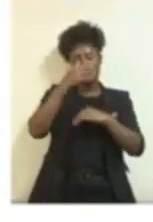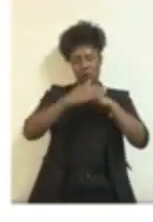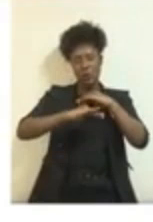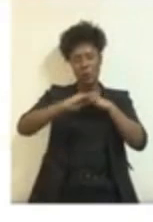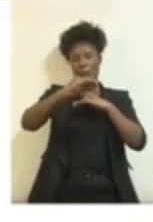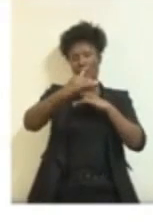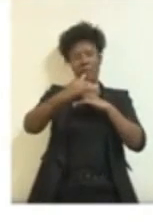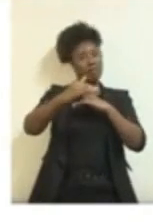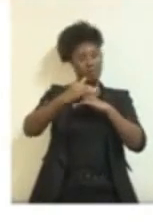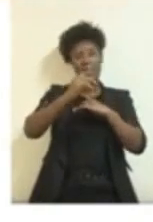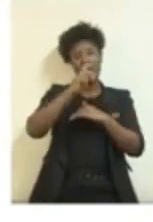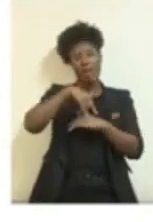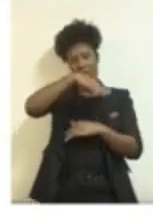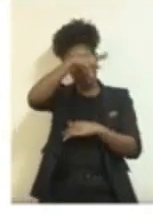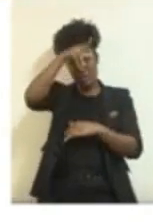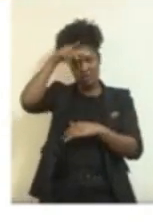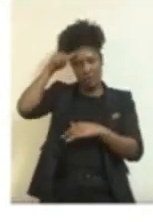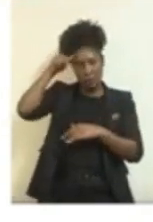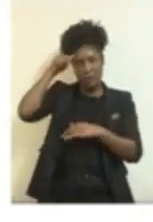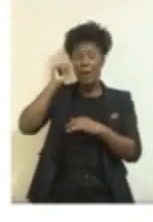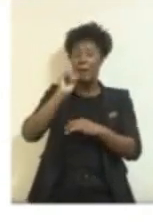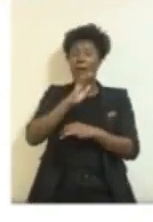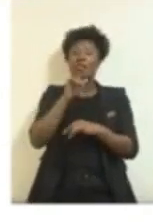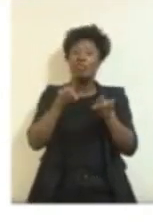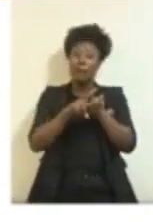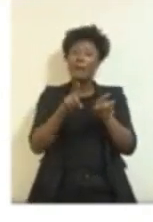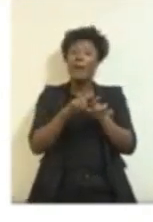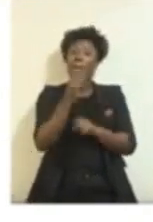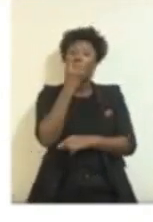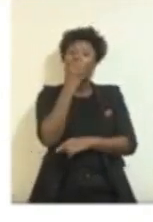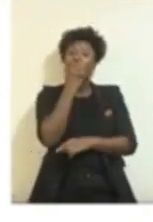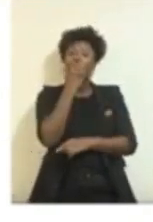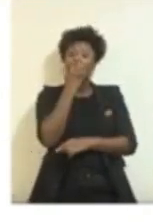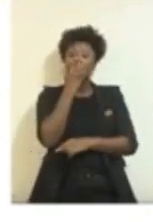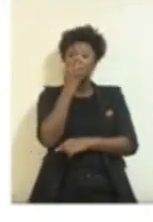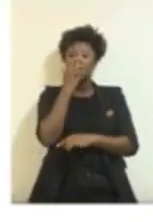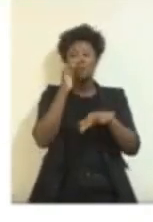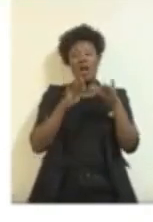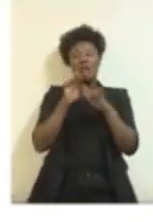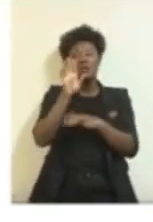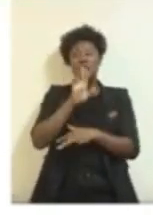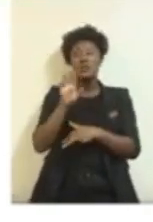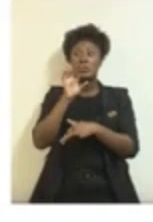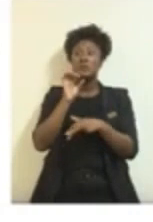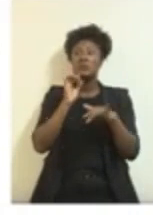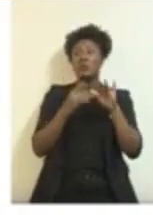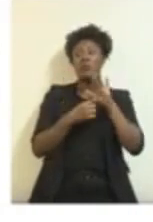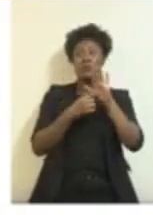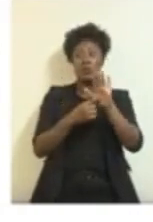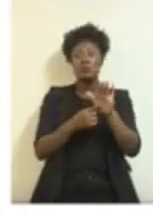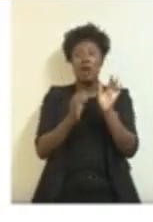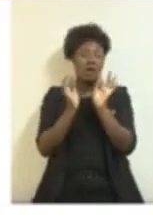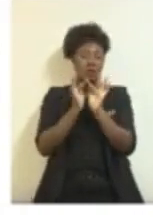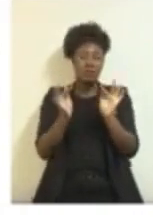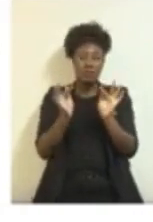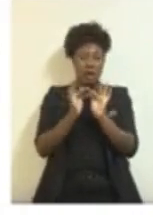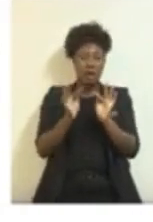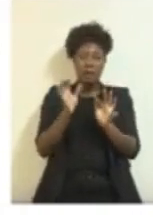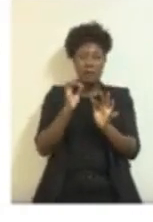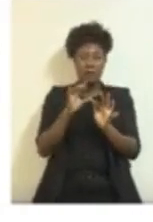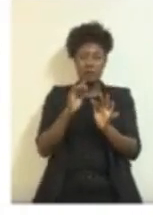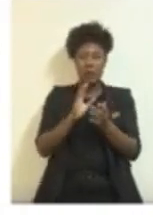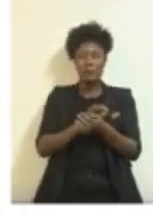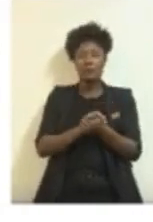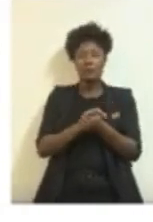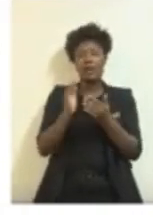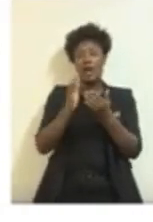altitude, mas ecologicamente é muito parecido. Eu uso isso aqui por fins didáticos, eu não teria o mesmo conjunto